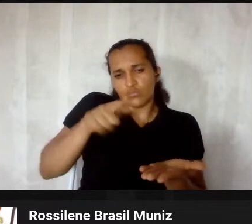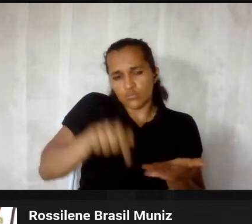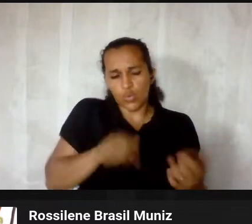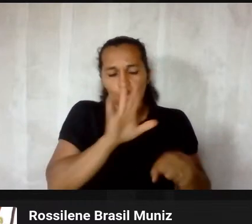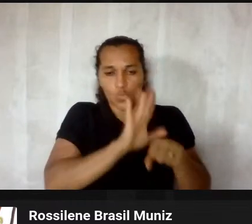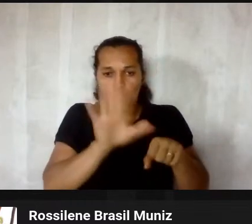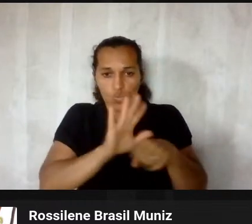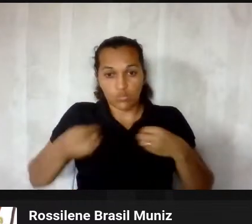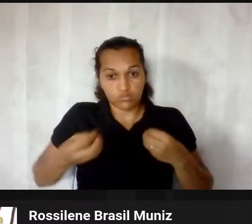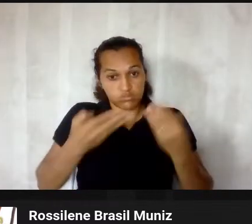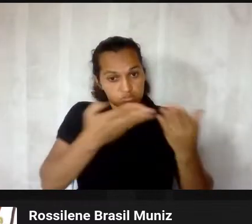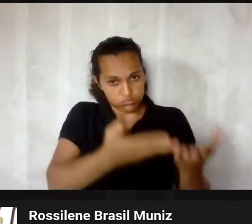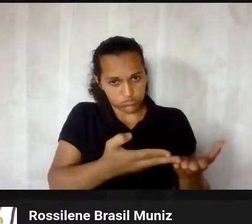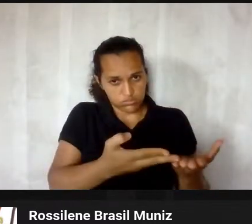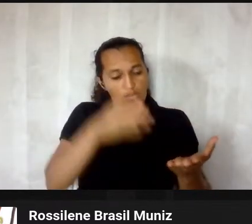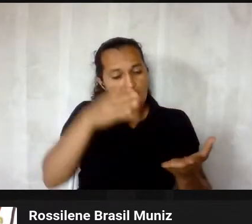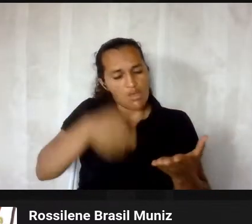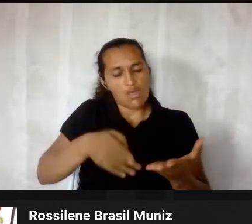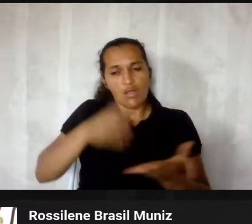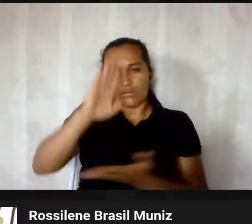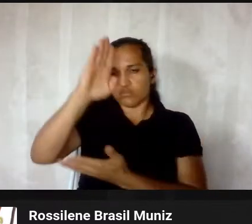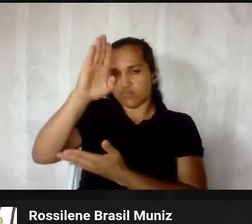modo condensado no período normal.